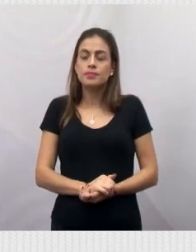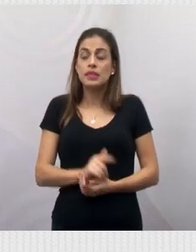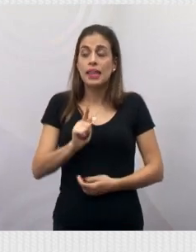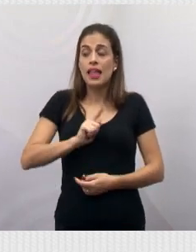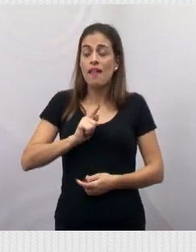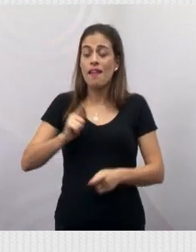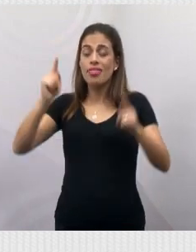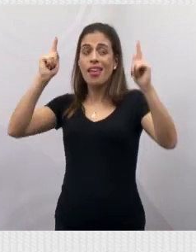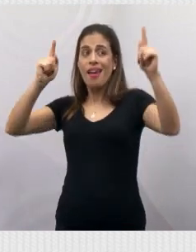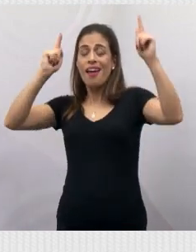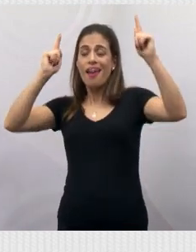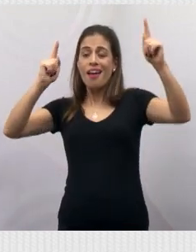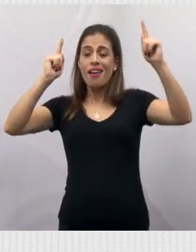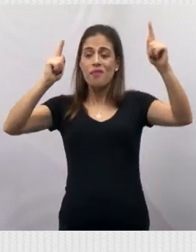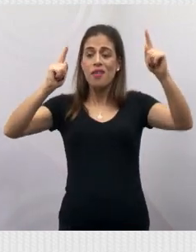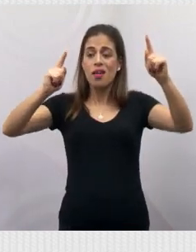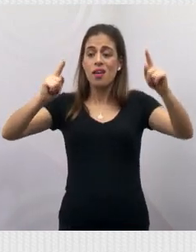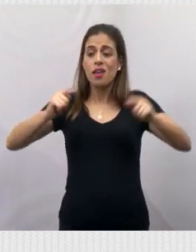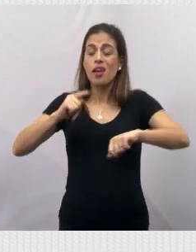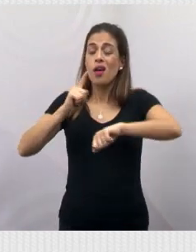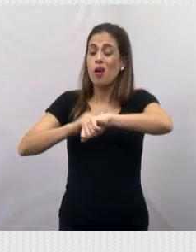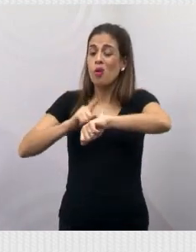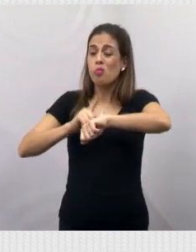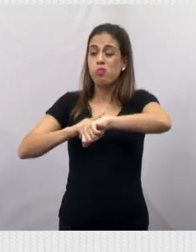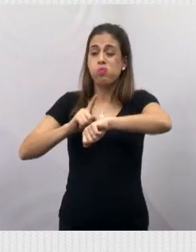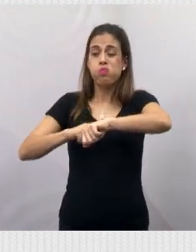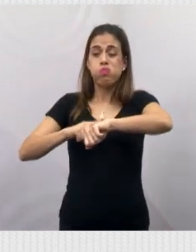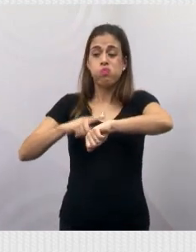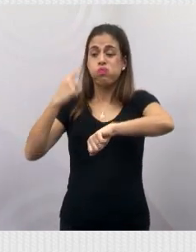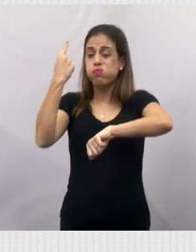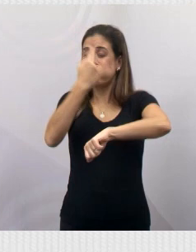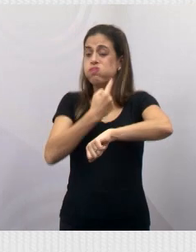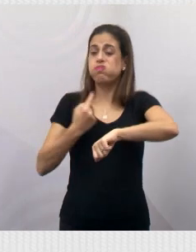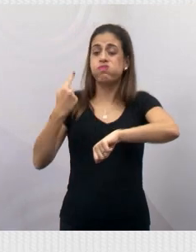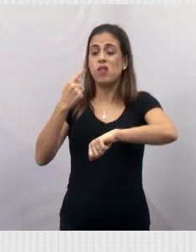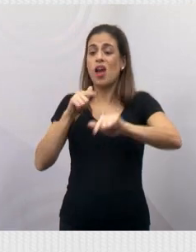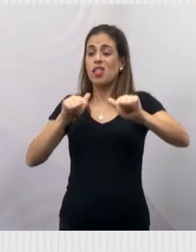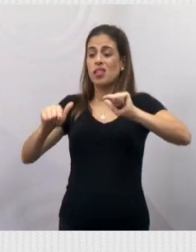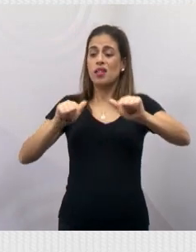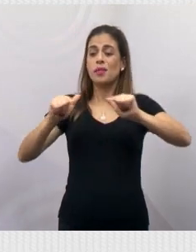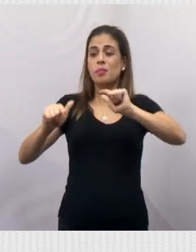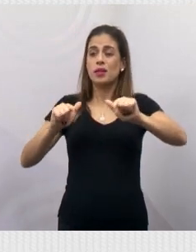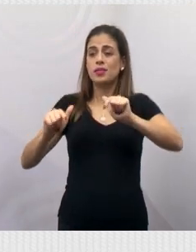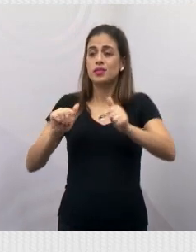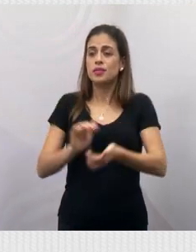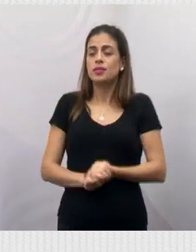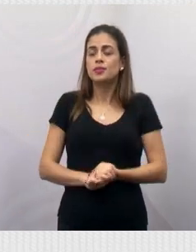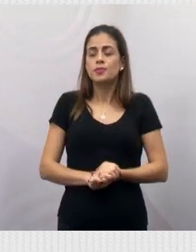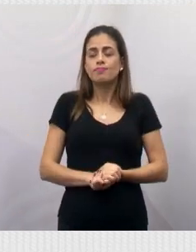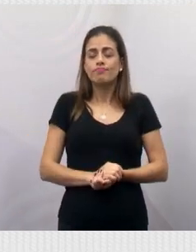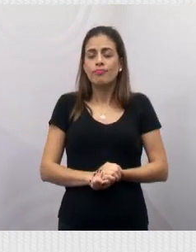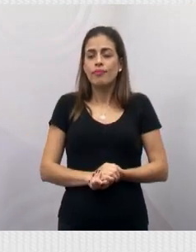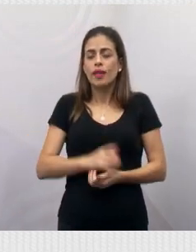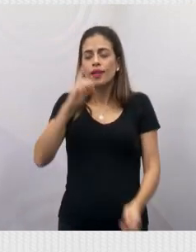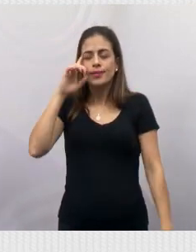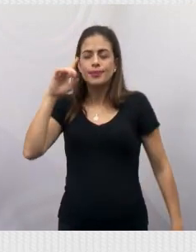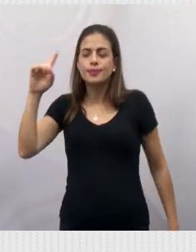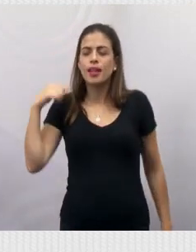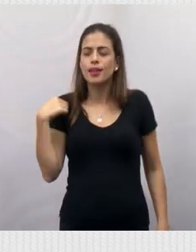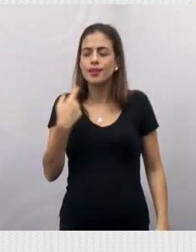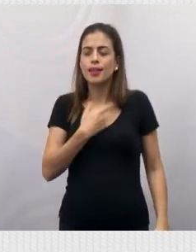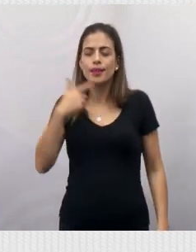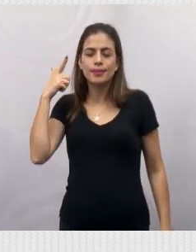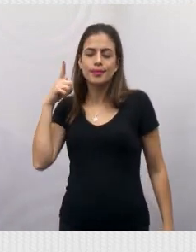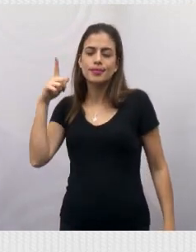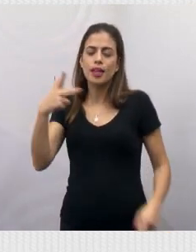greve por excesso de horário de trabalho. Então, cada dia a gente tem que conquistar novas vitórias. Então, hoje